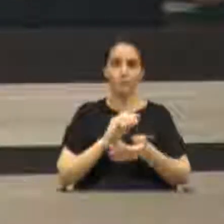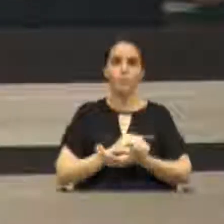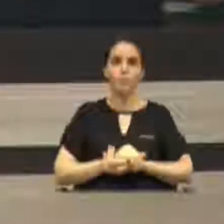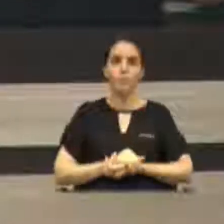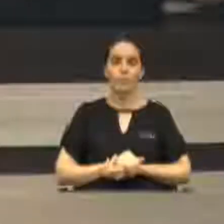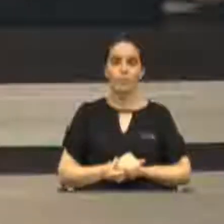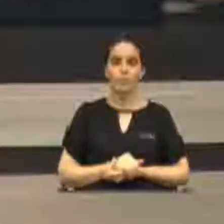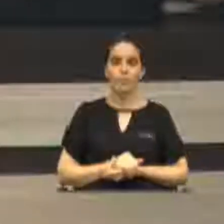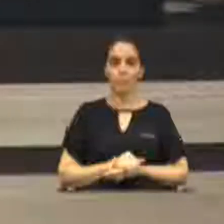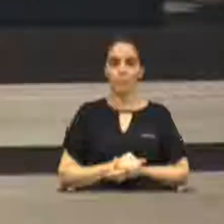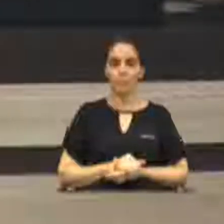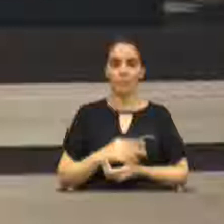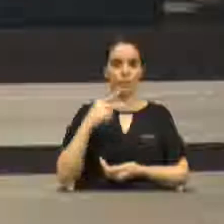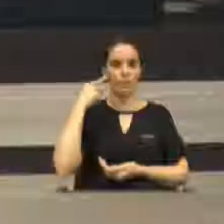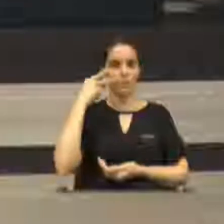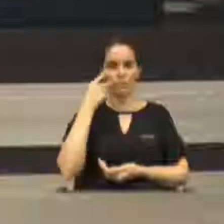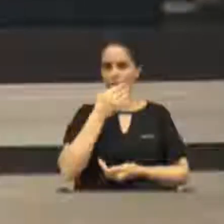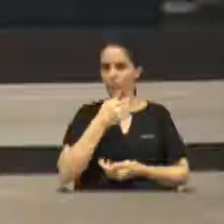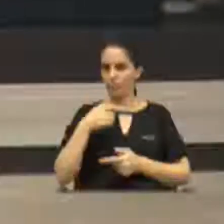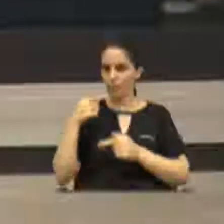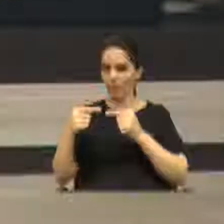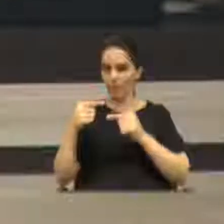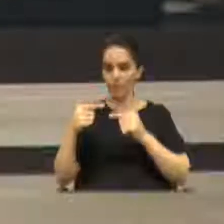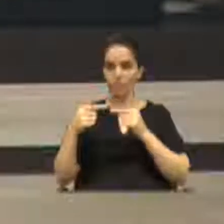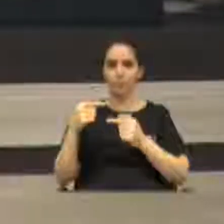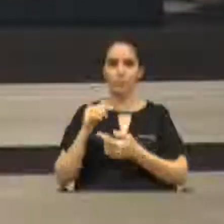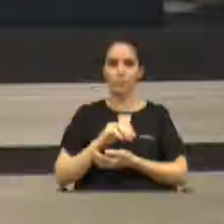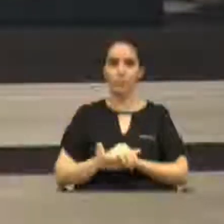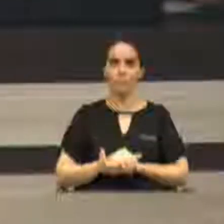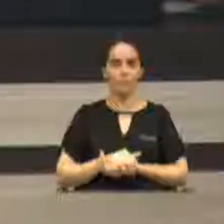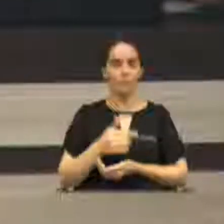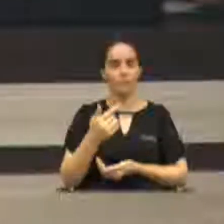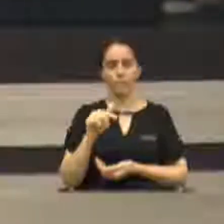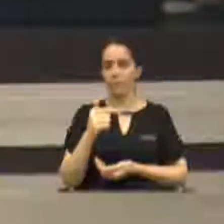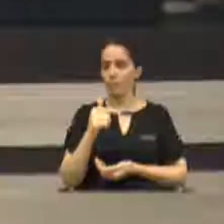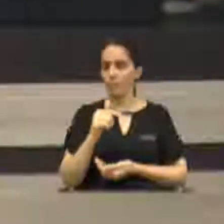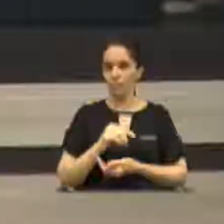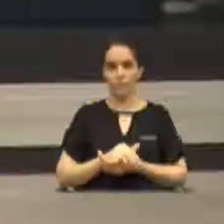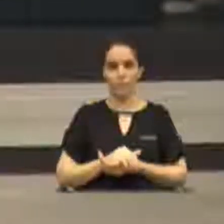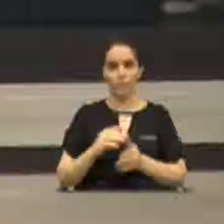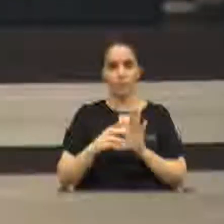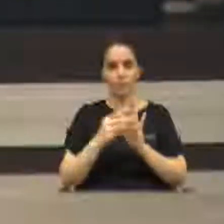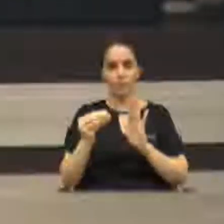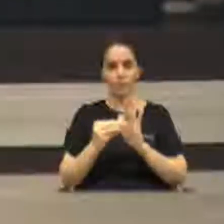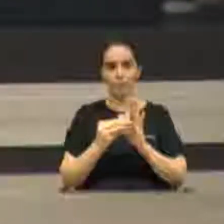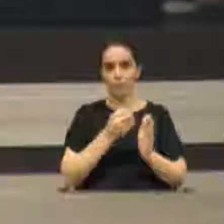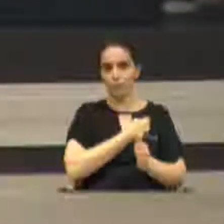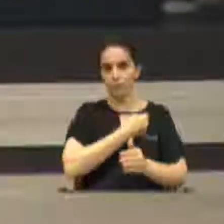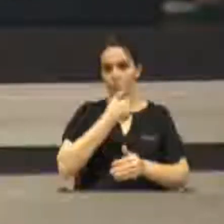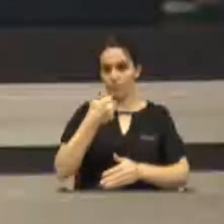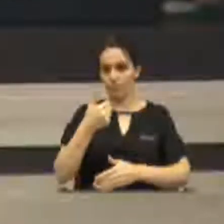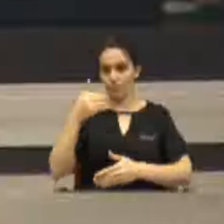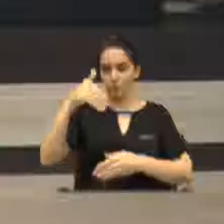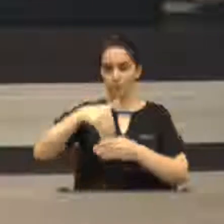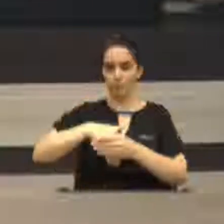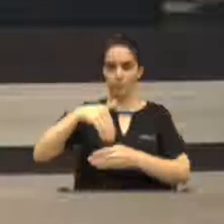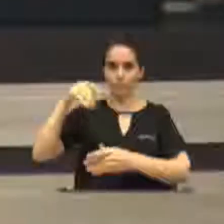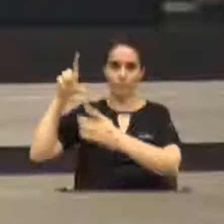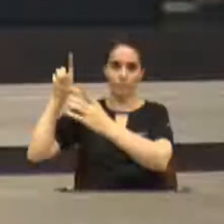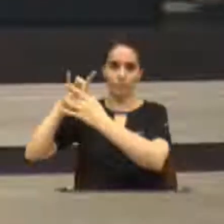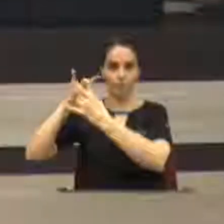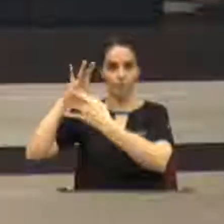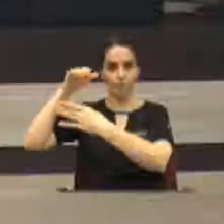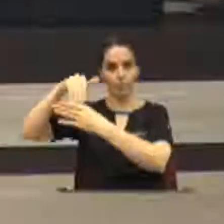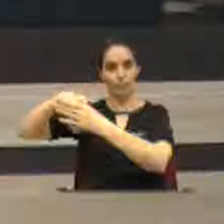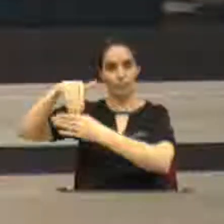293/2017. Algum vereador deseja discutir? Não havendo, a emenda número 1, ela vai à votação e o painel